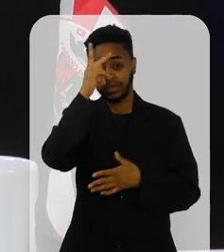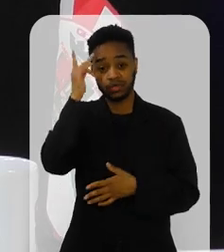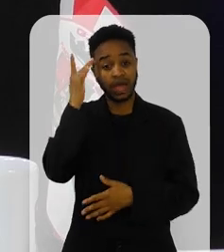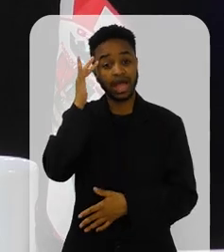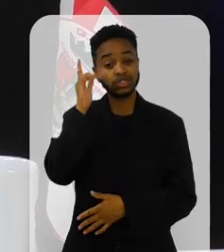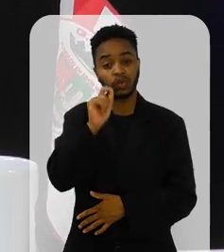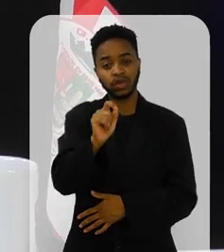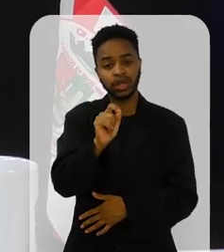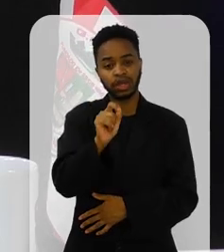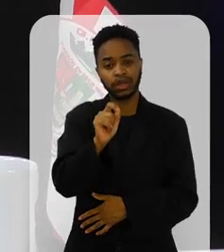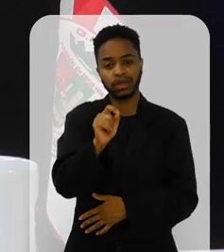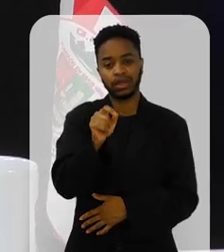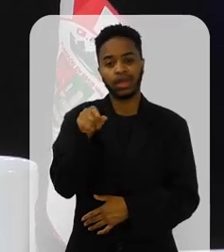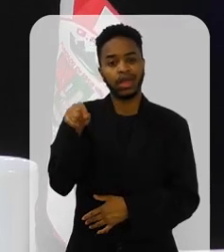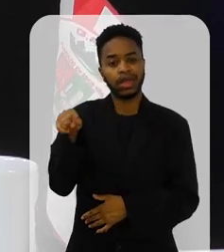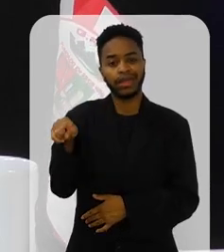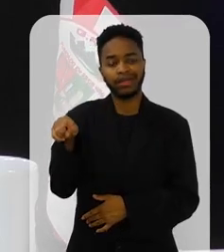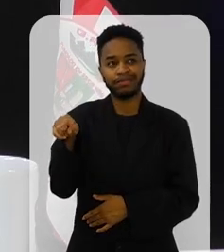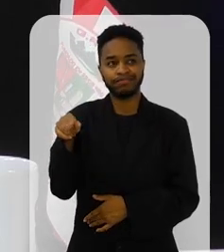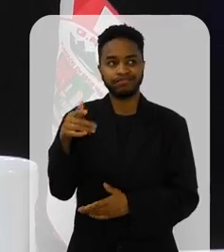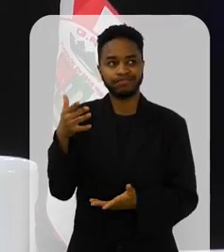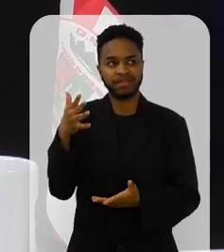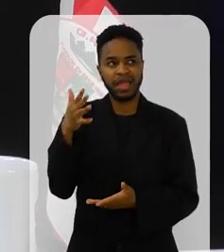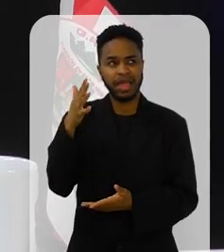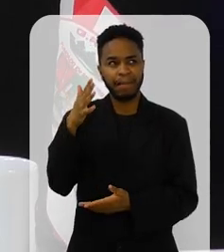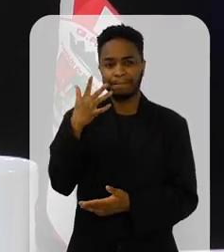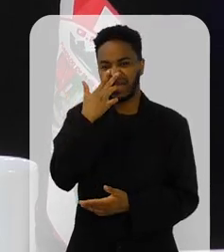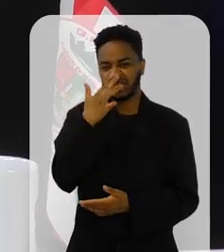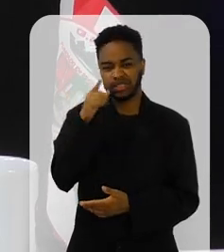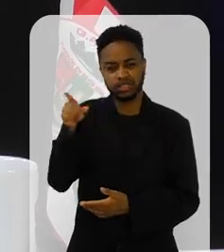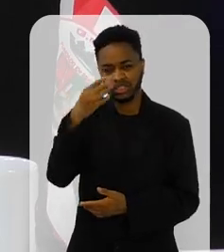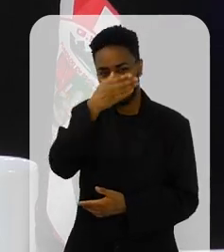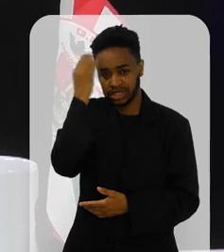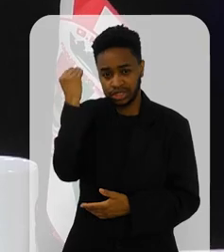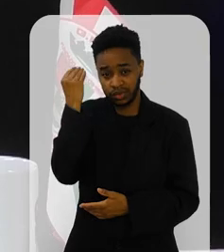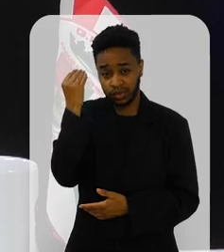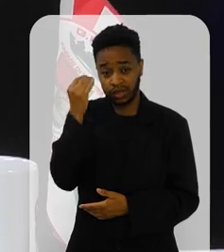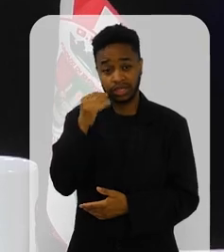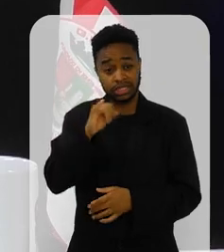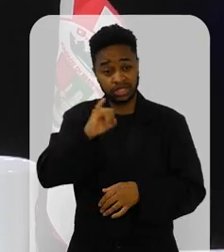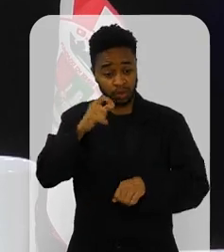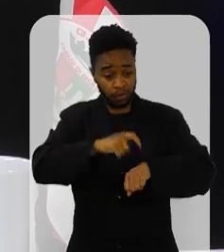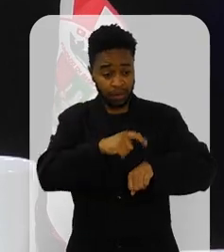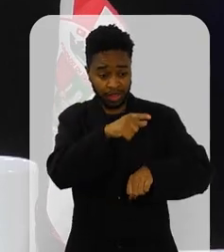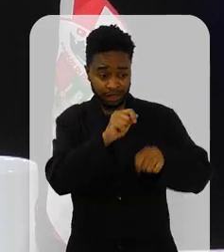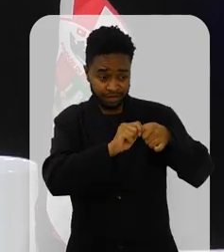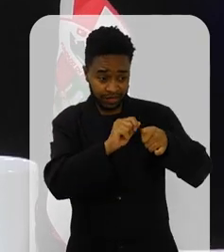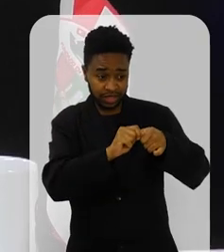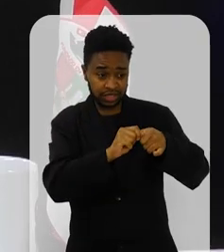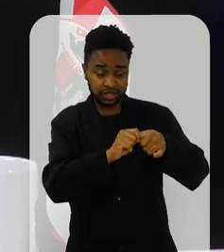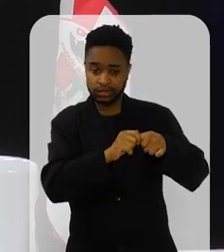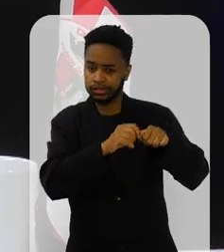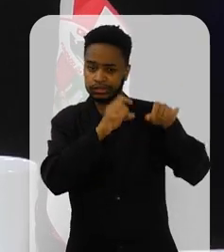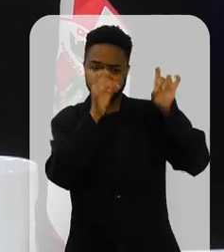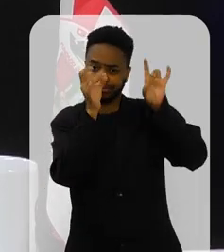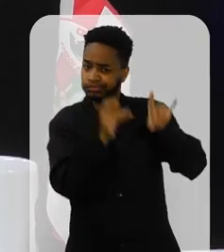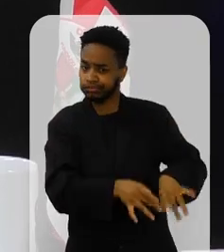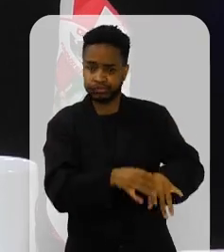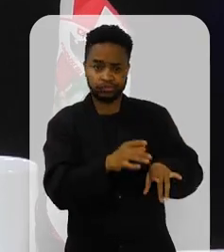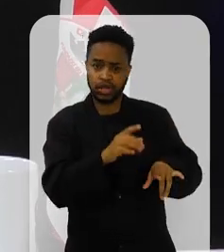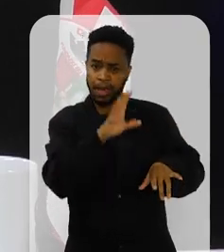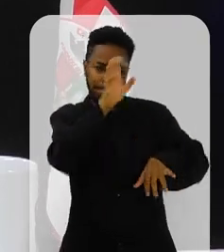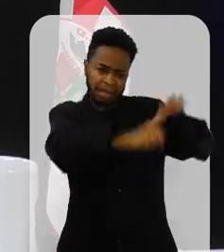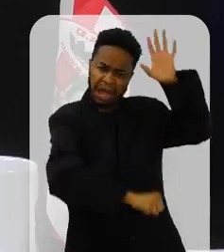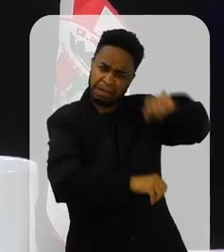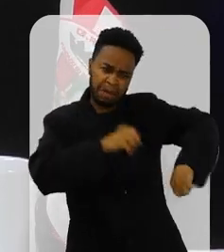pessoas achavam que ele não ia achar que ele tinha esquecido. Quando chegava lá, aquele negócio que ele mandou fazer estava tudo no chão, porque ele